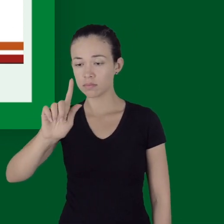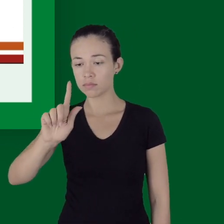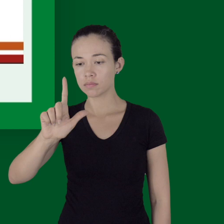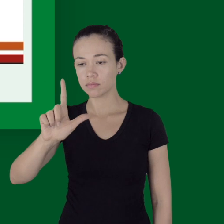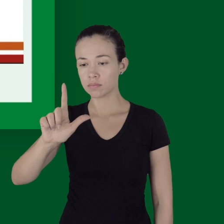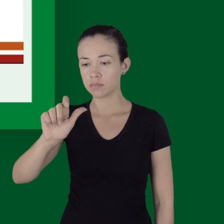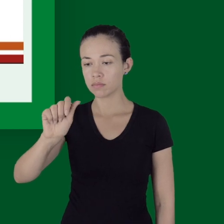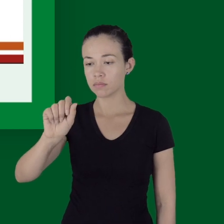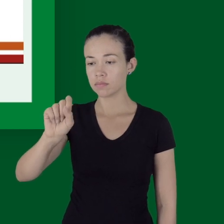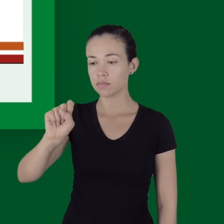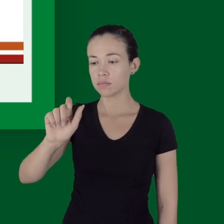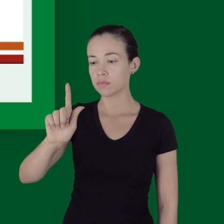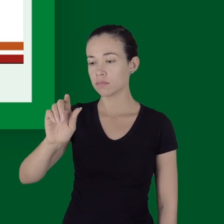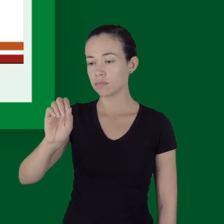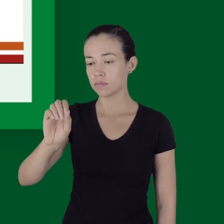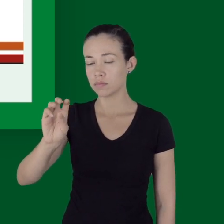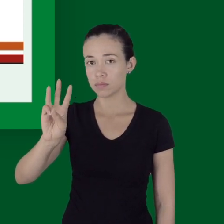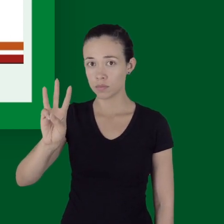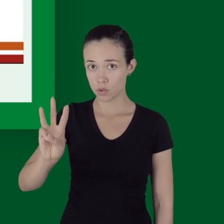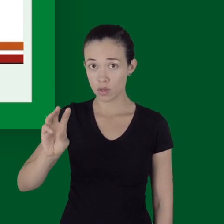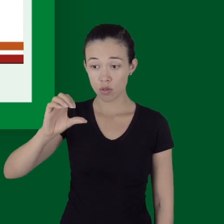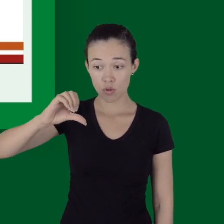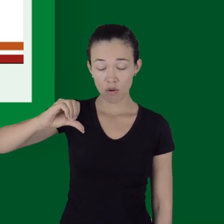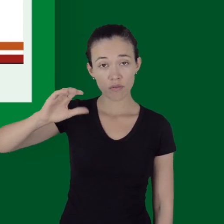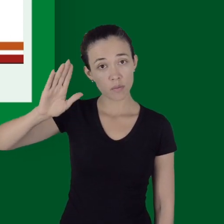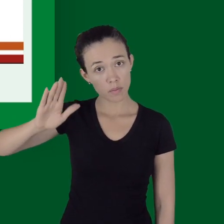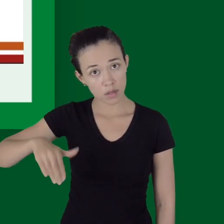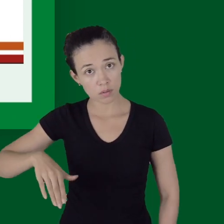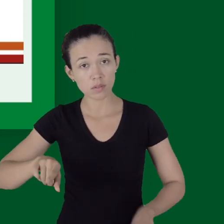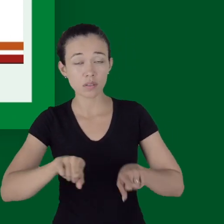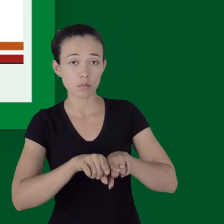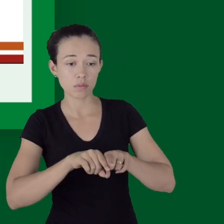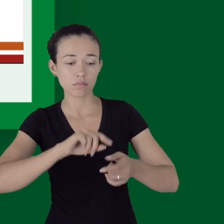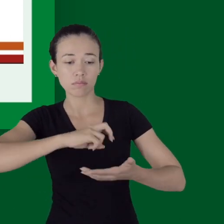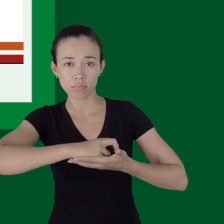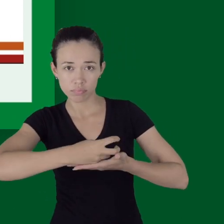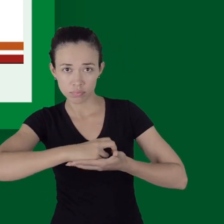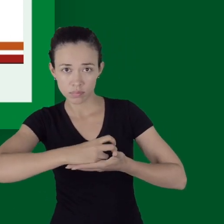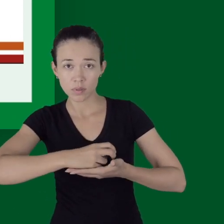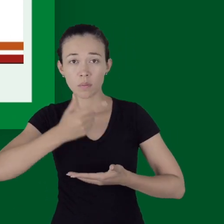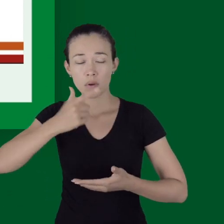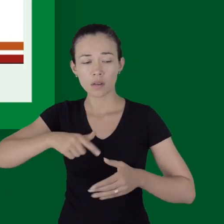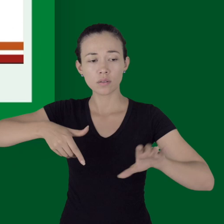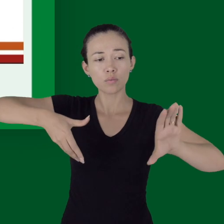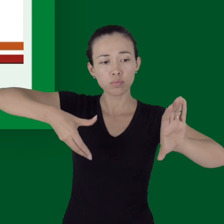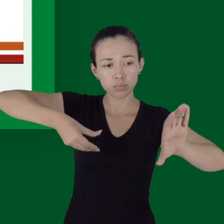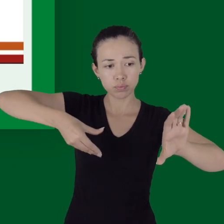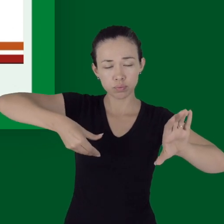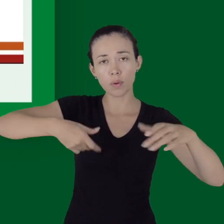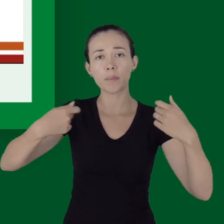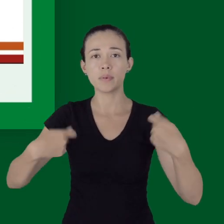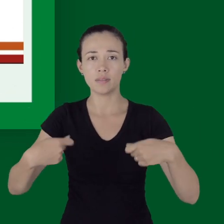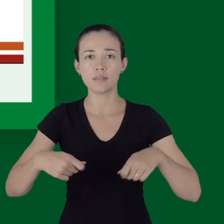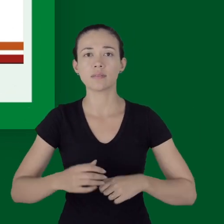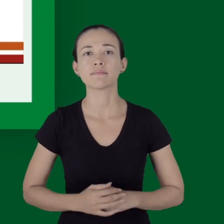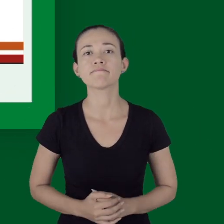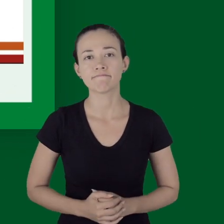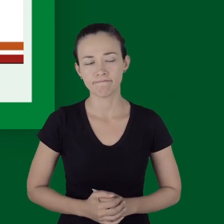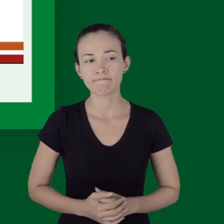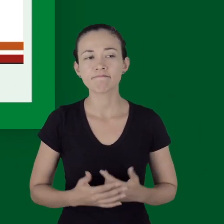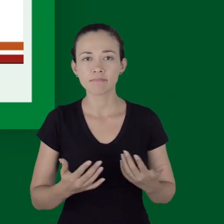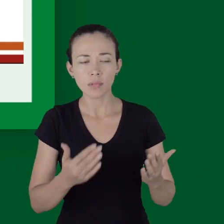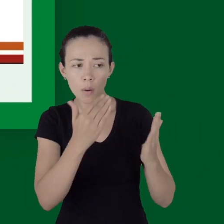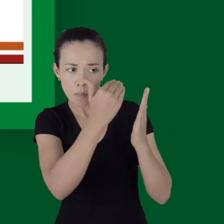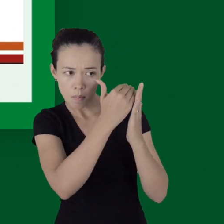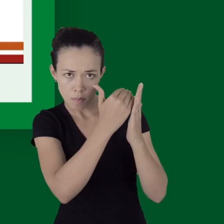Ok, fizemos a avaliação, decidimos, lembrando que mesmo com a presença dos protocolos, a decisão final é do médico regulador. O